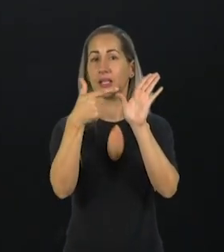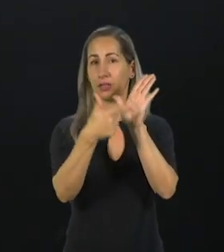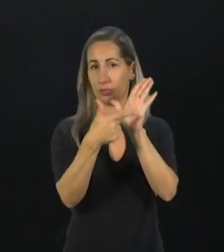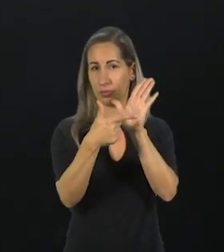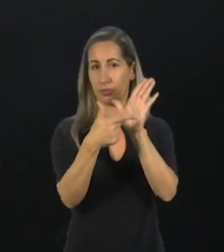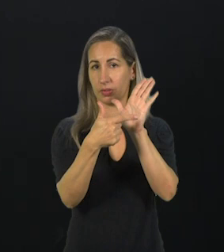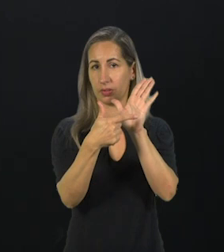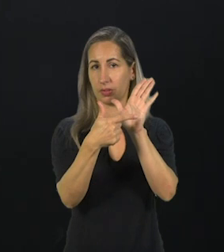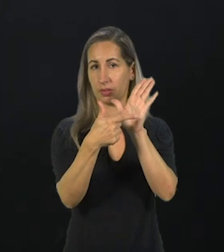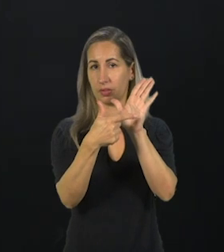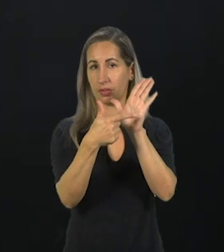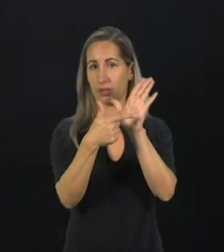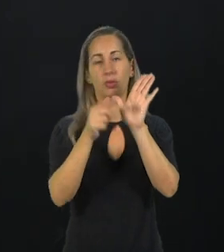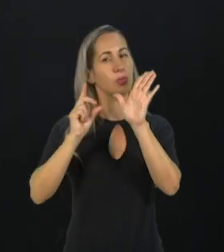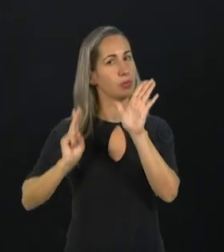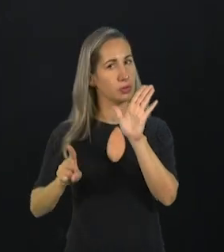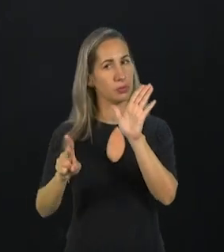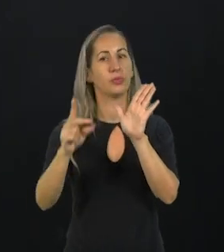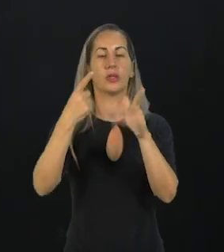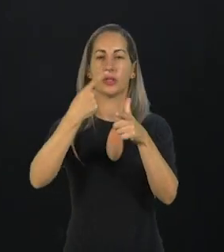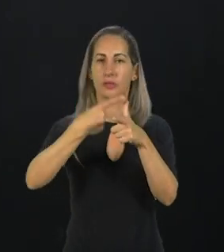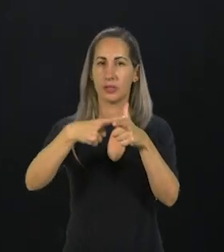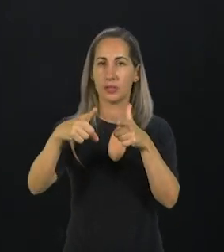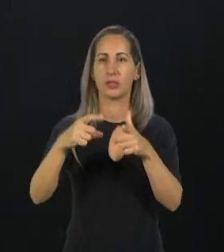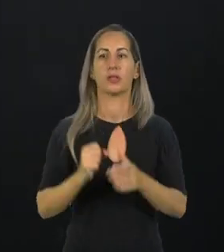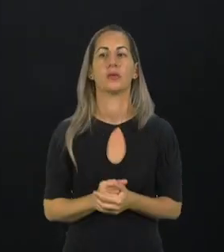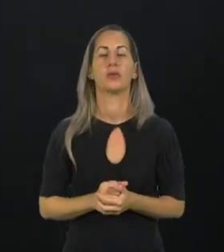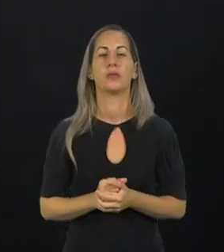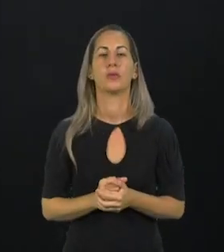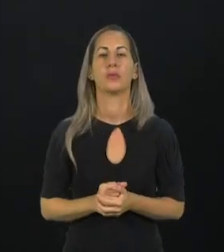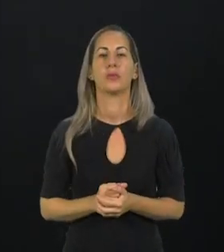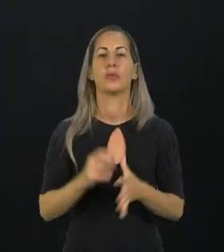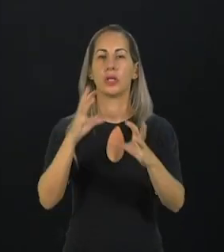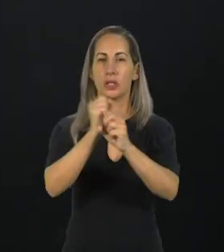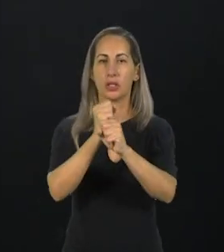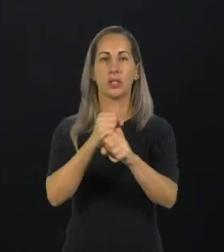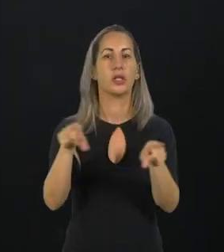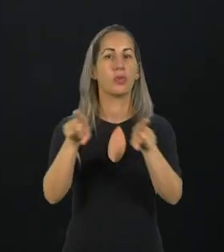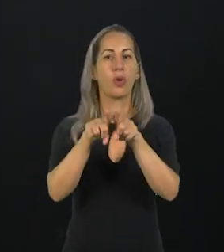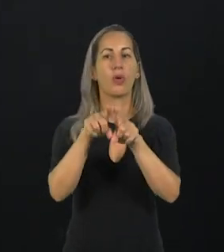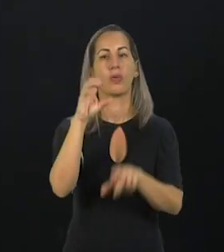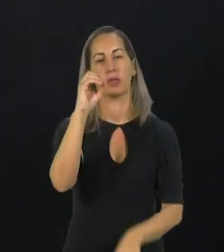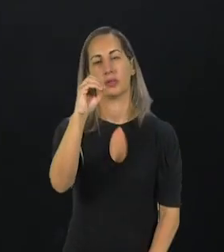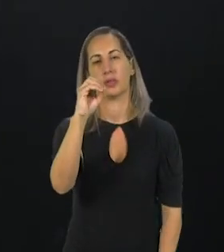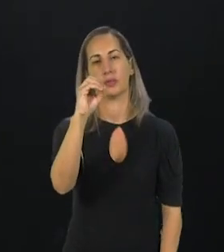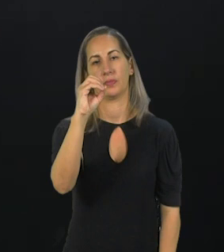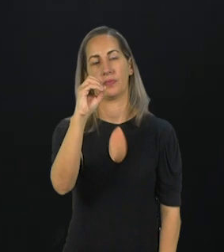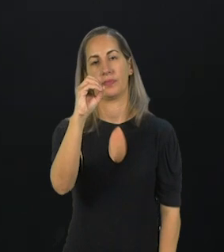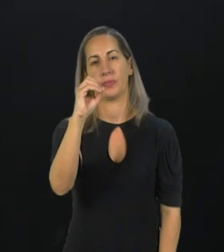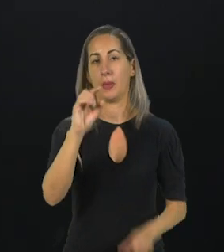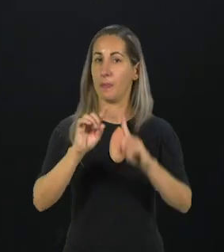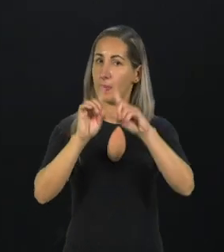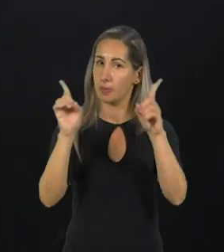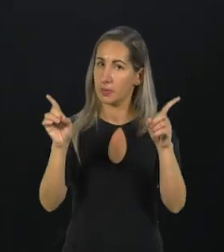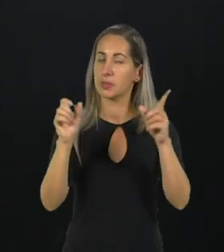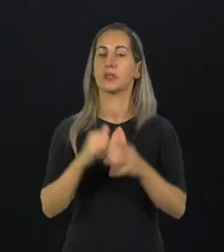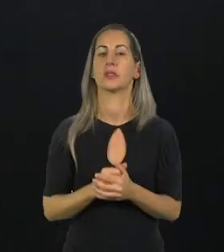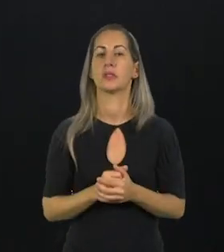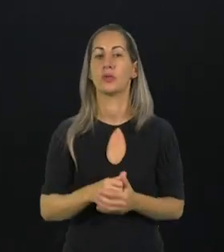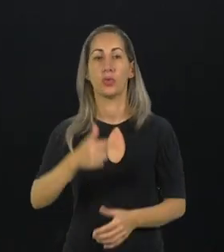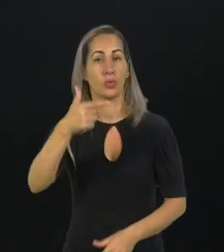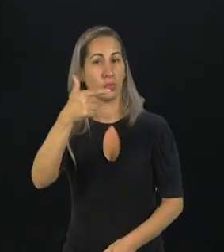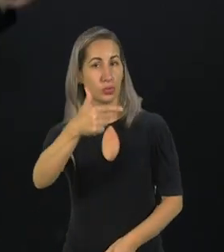resto, tá? A gente vai continuando a divisão, até que o resto seja igual a zero. Só que reparem,